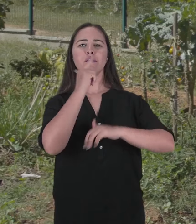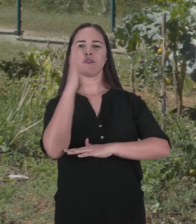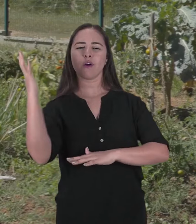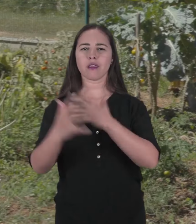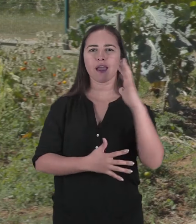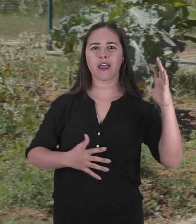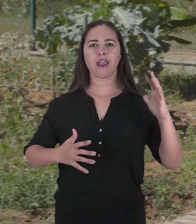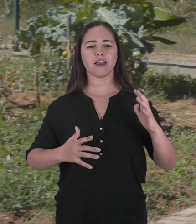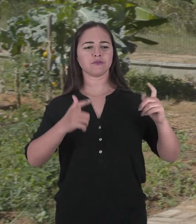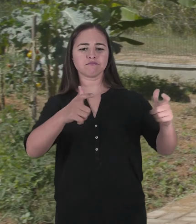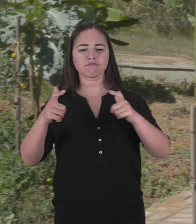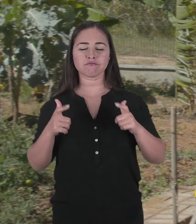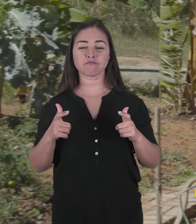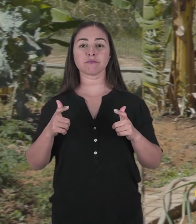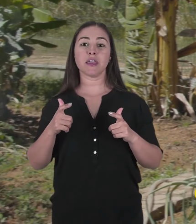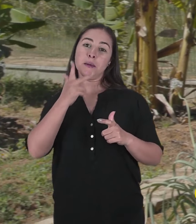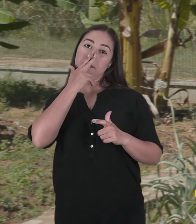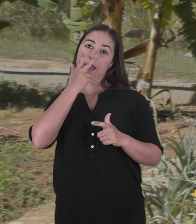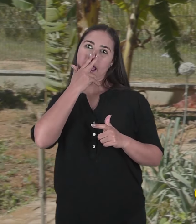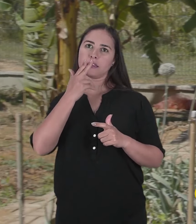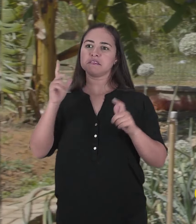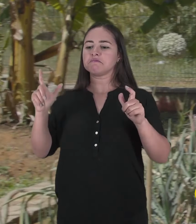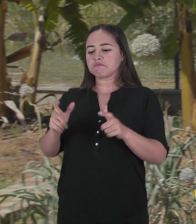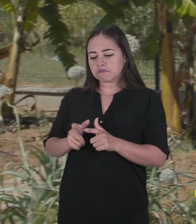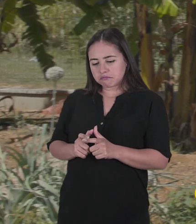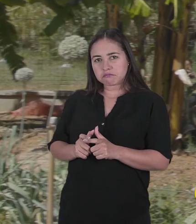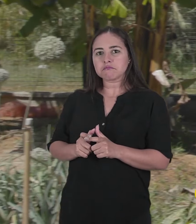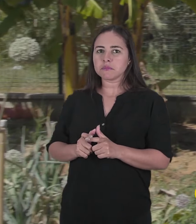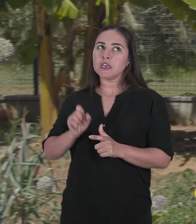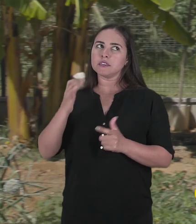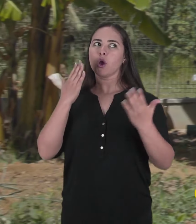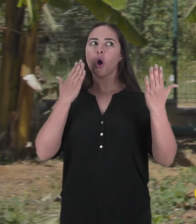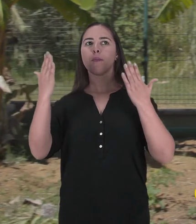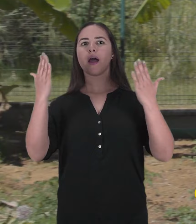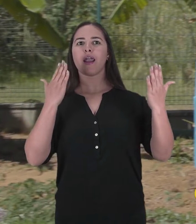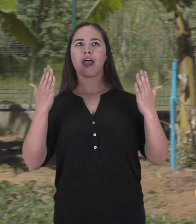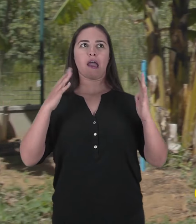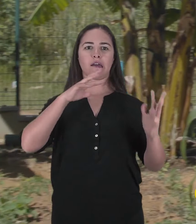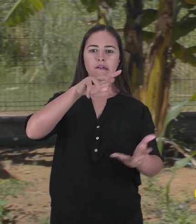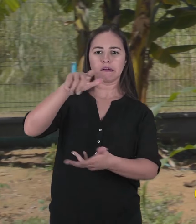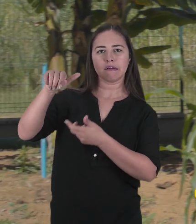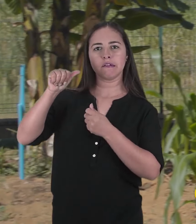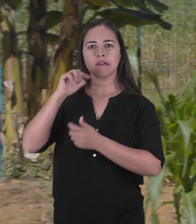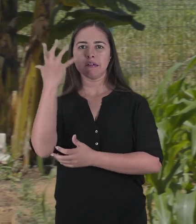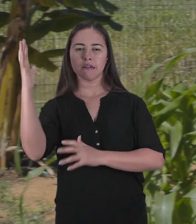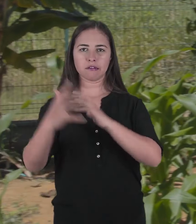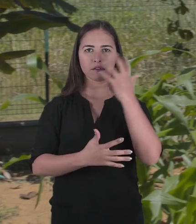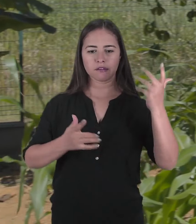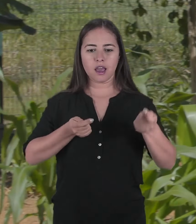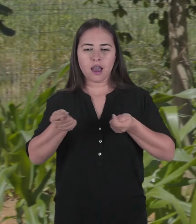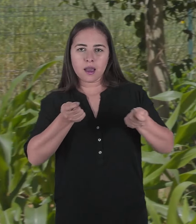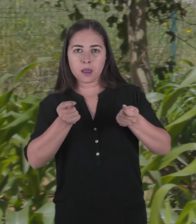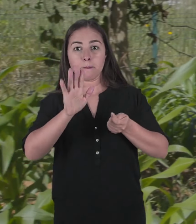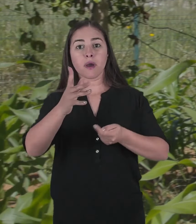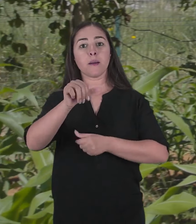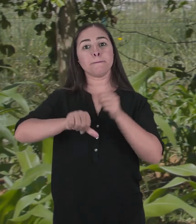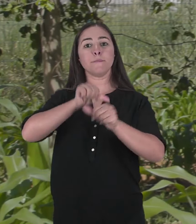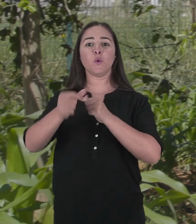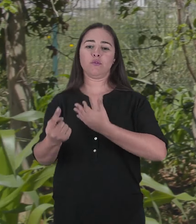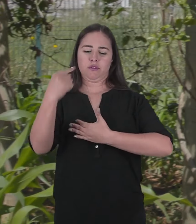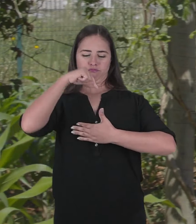essa ação local, por mais que seja, né, pequena no nível de preservação ambiental como um todo, ela muda dentro da